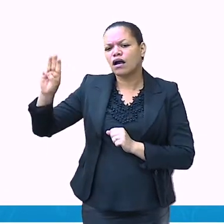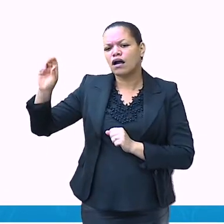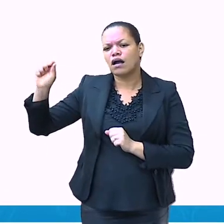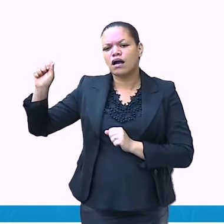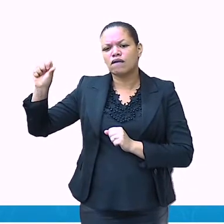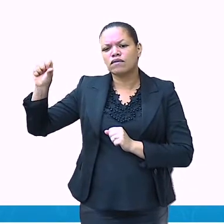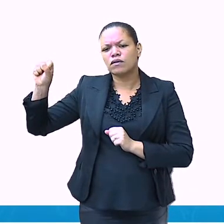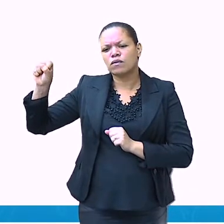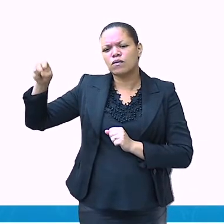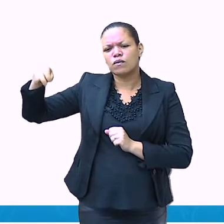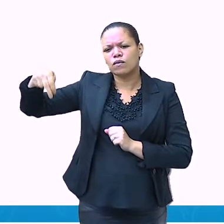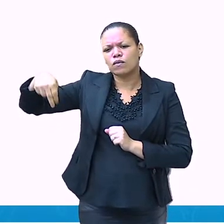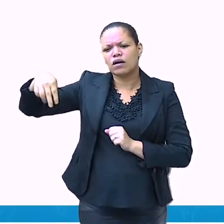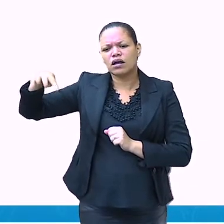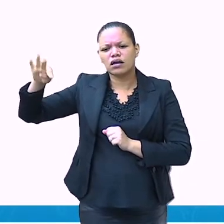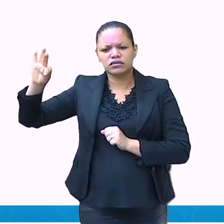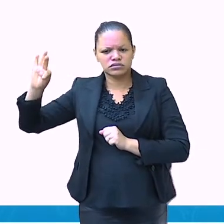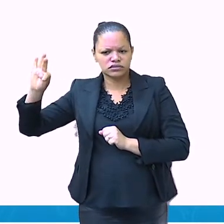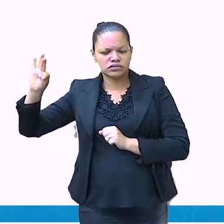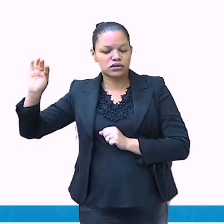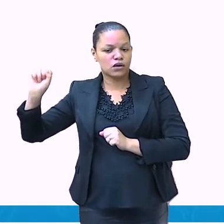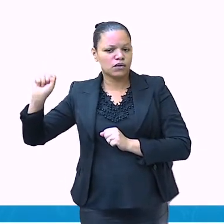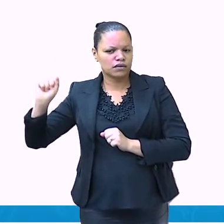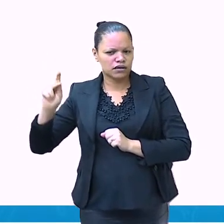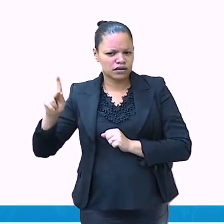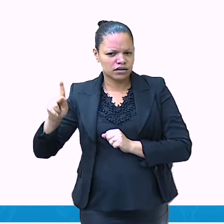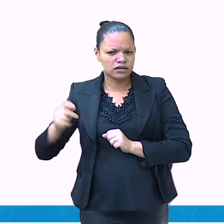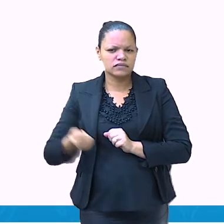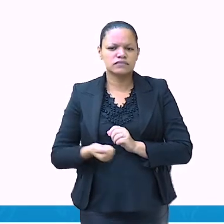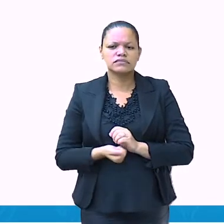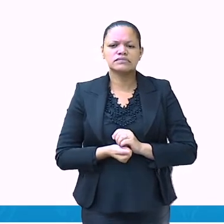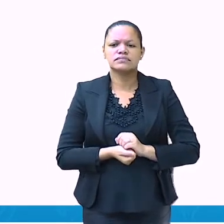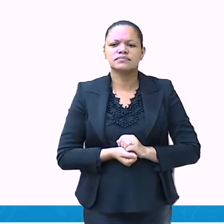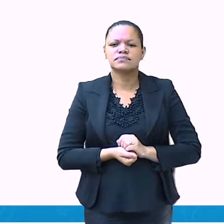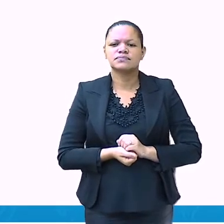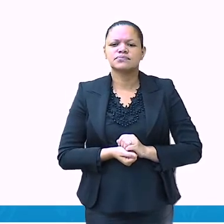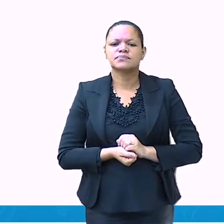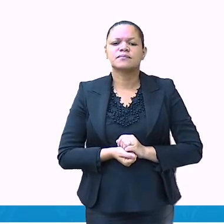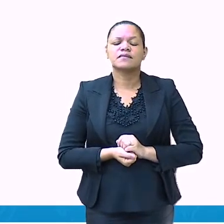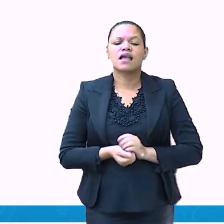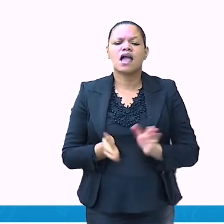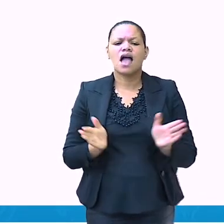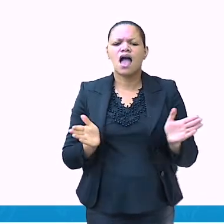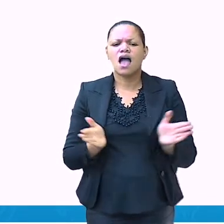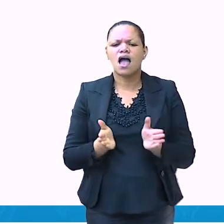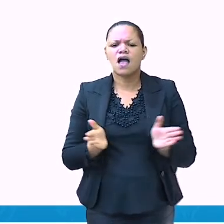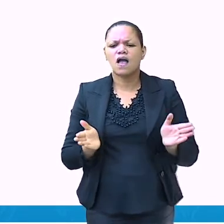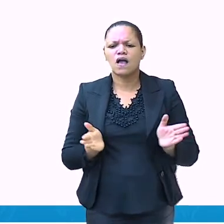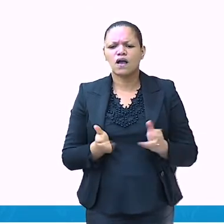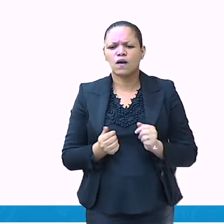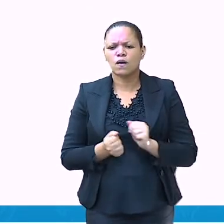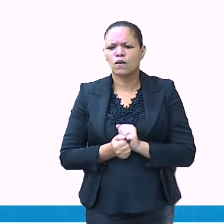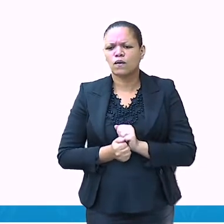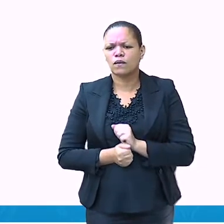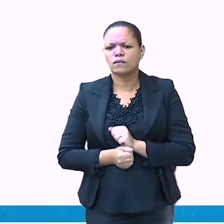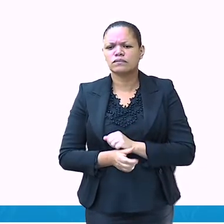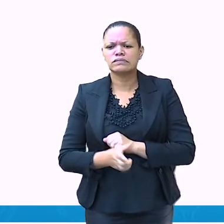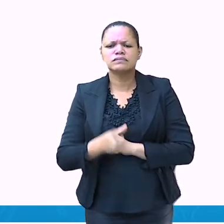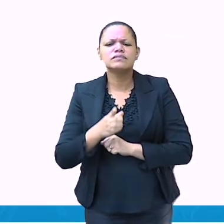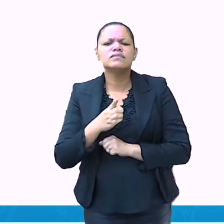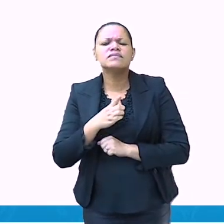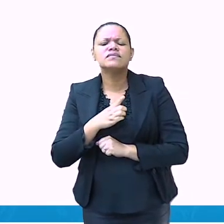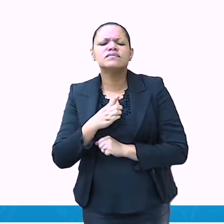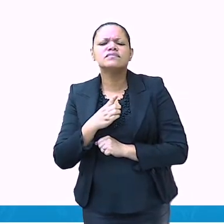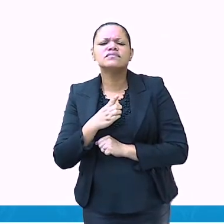wasn't, ela não estava, ok? Ou não foi para lá, ok? É passado. It